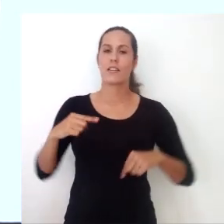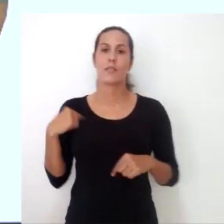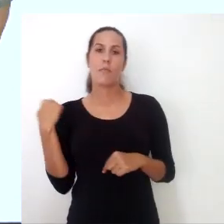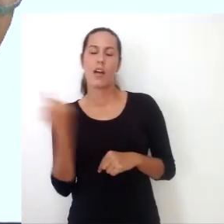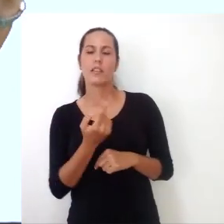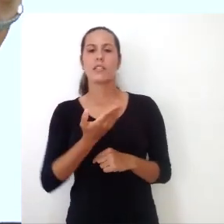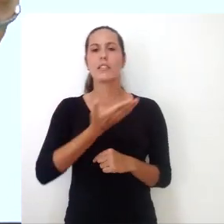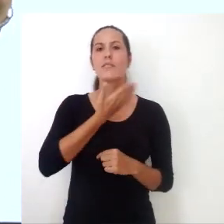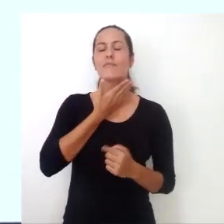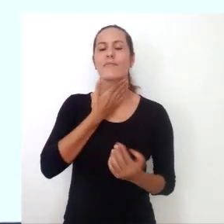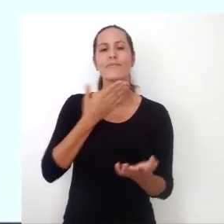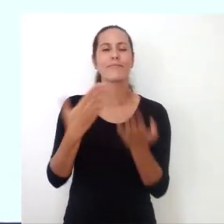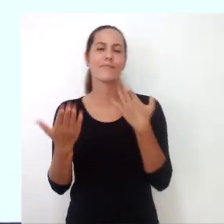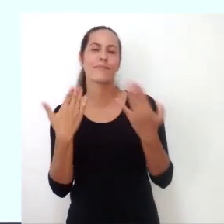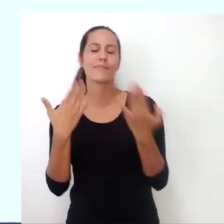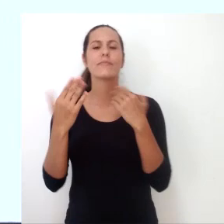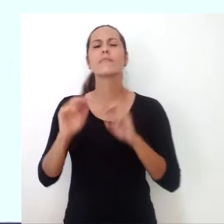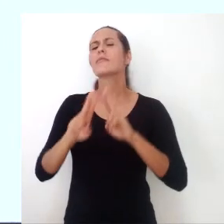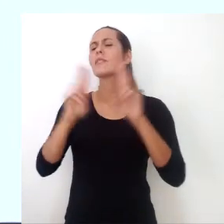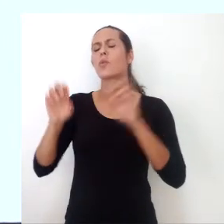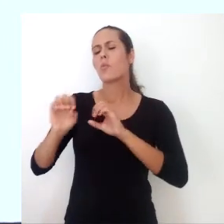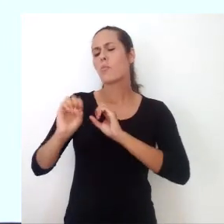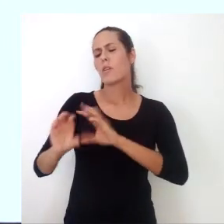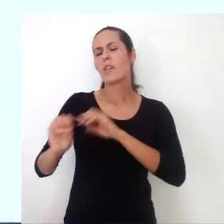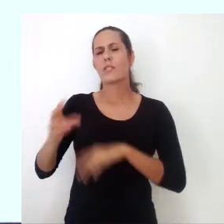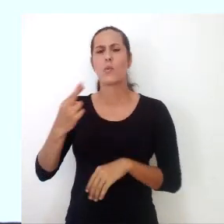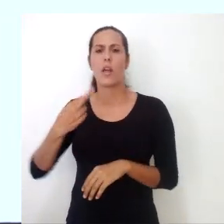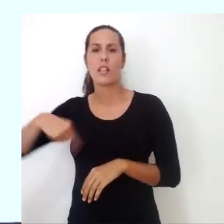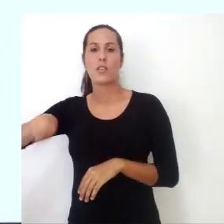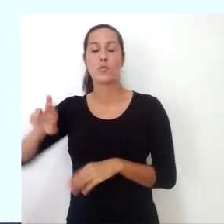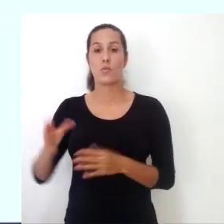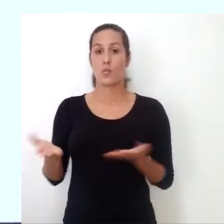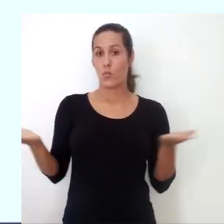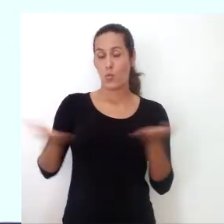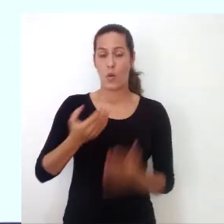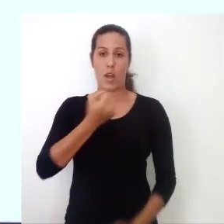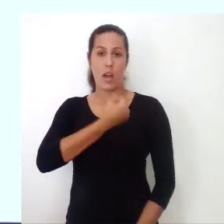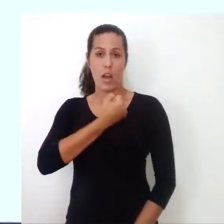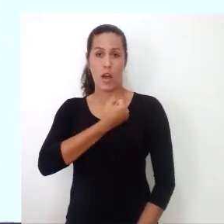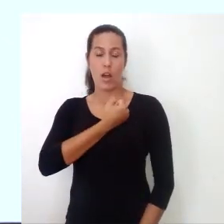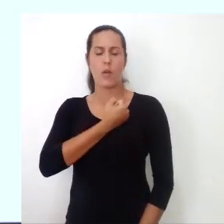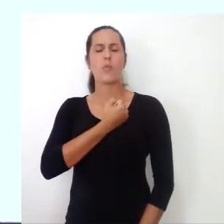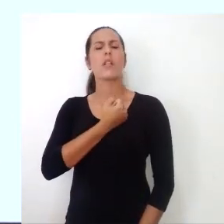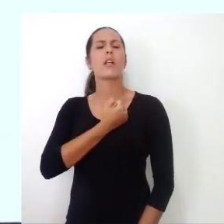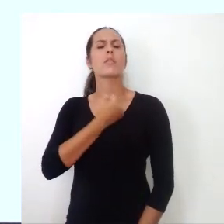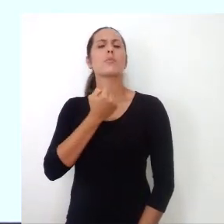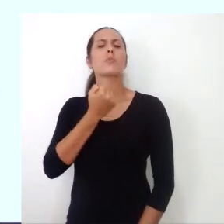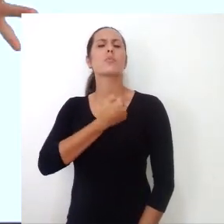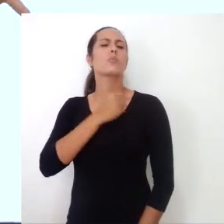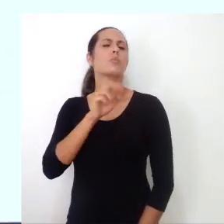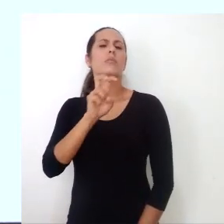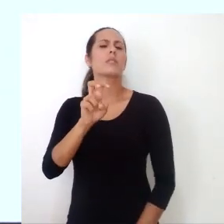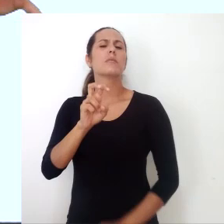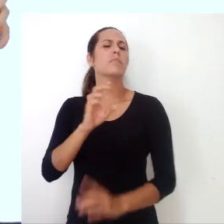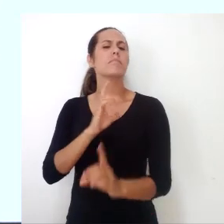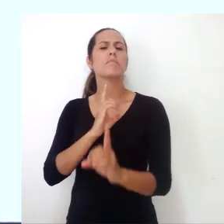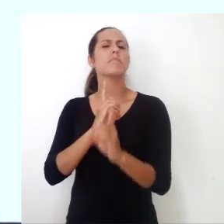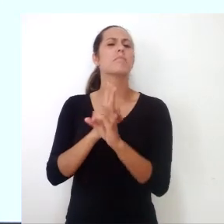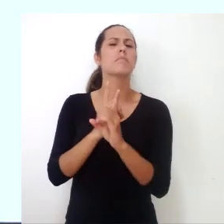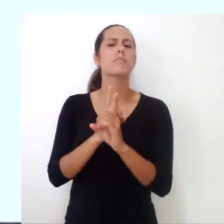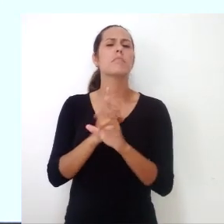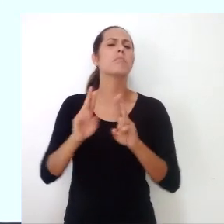de ensino religioso. Hoje vamos para a nossa quinta aula, o nosso quinto encontro. E qual será